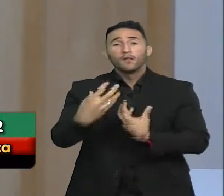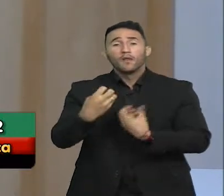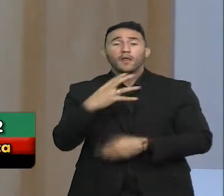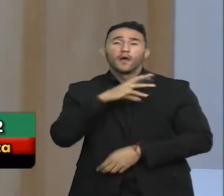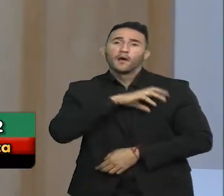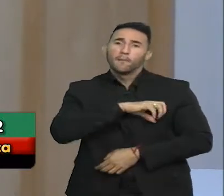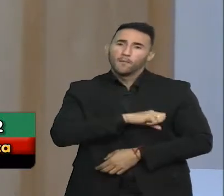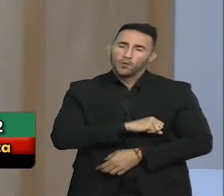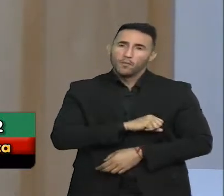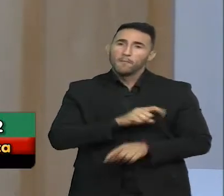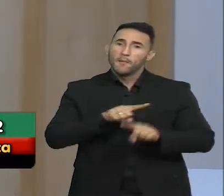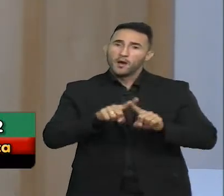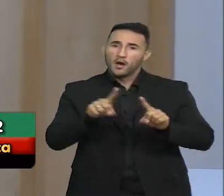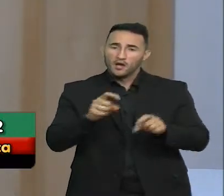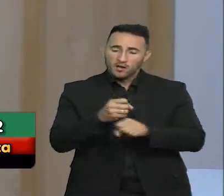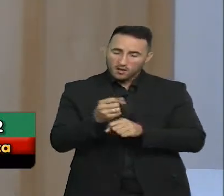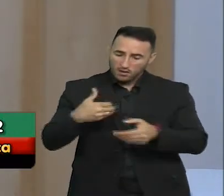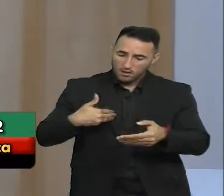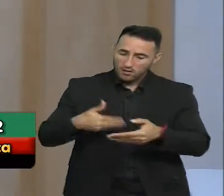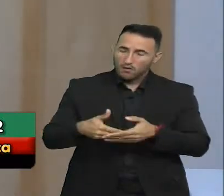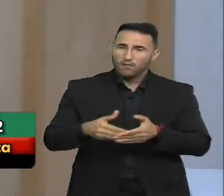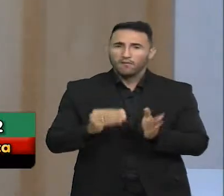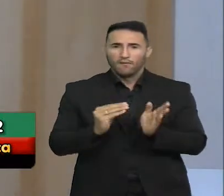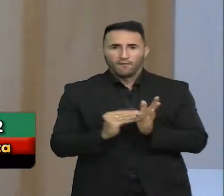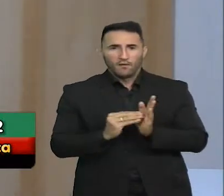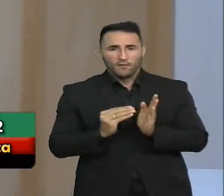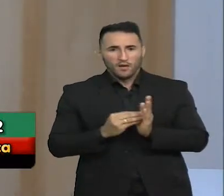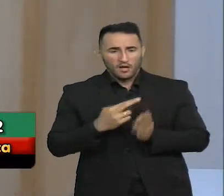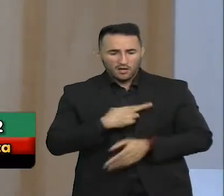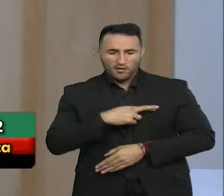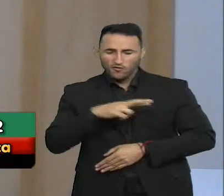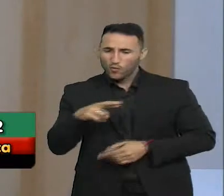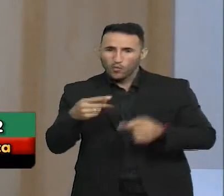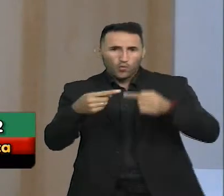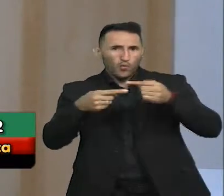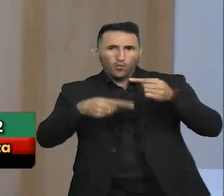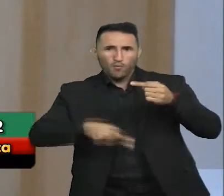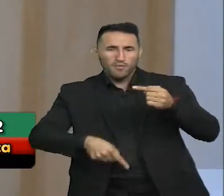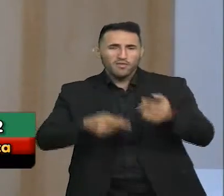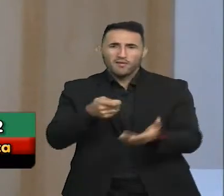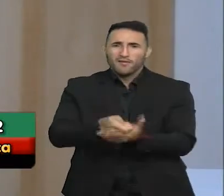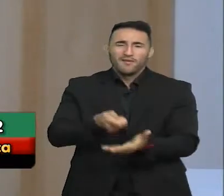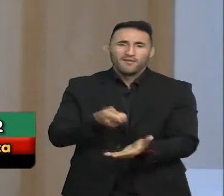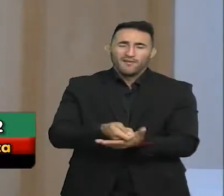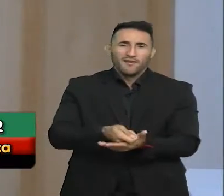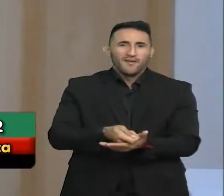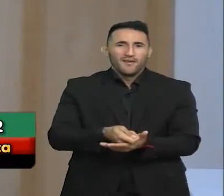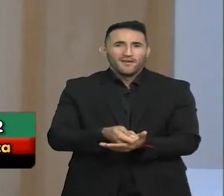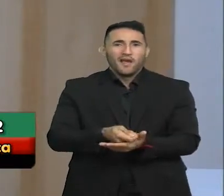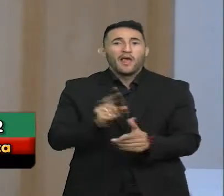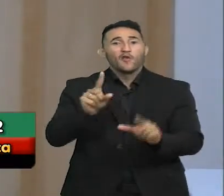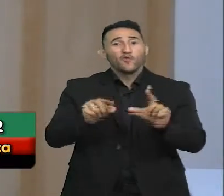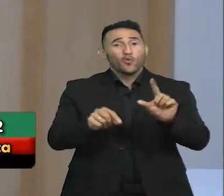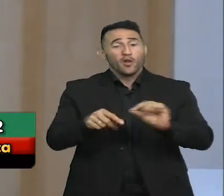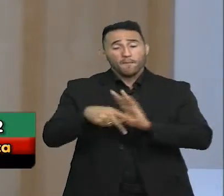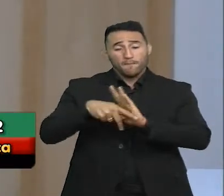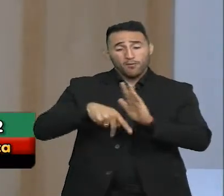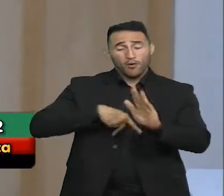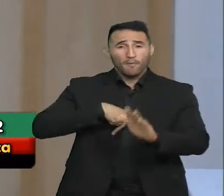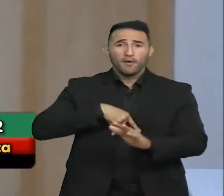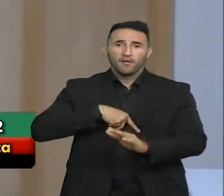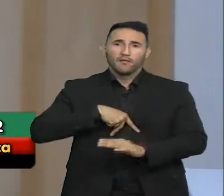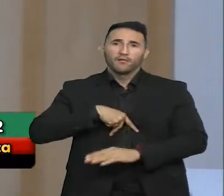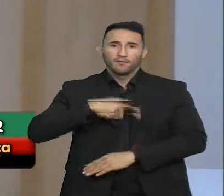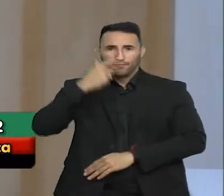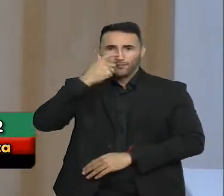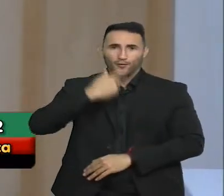nos tempos atuais. Religião não rima com imposição, é escolha íntima dos indivíduos,